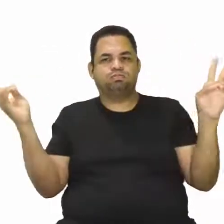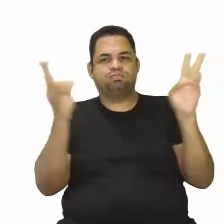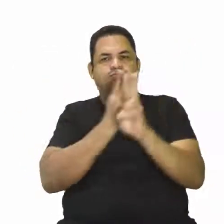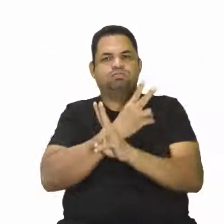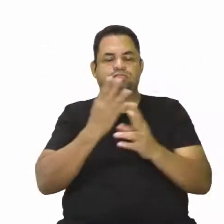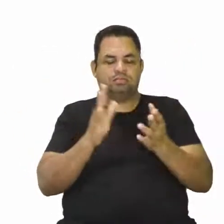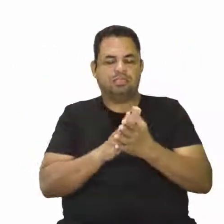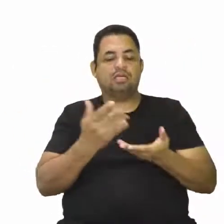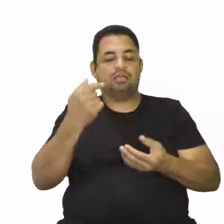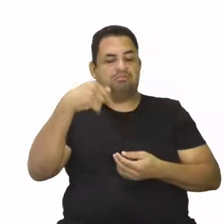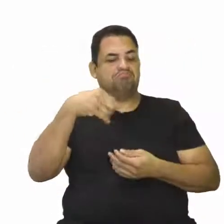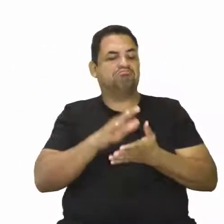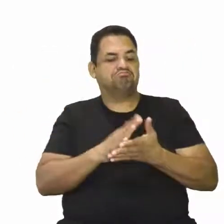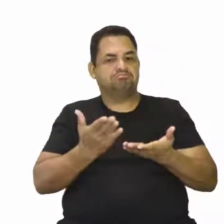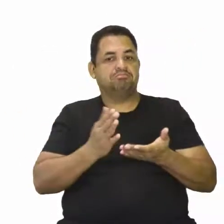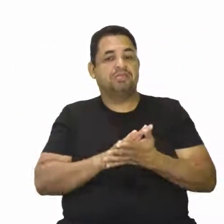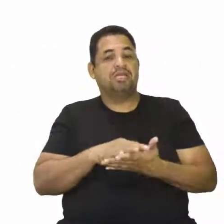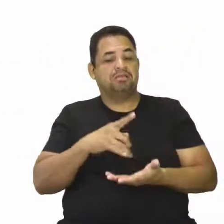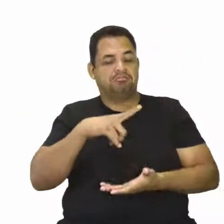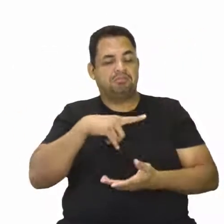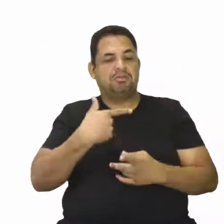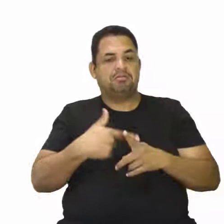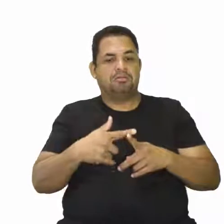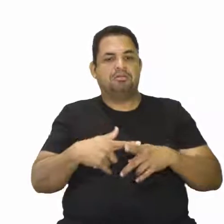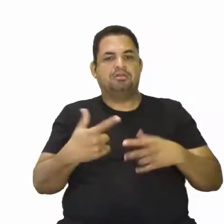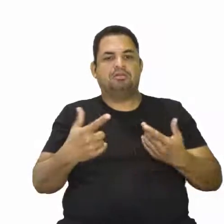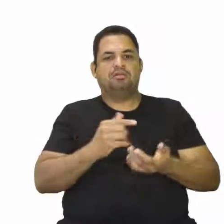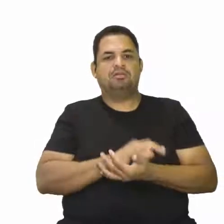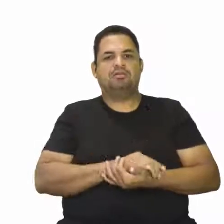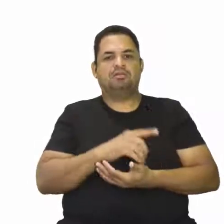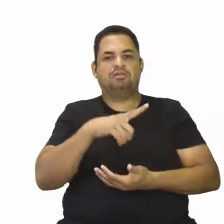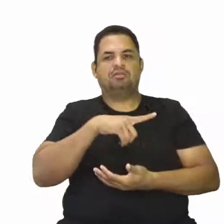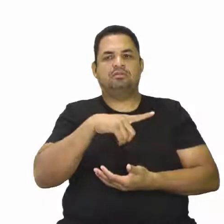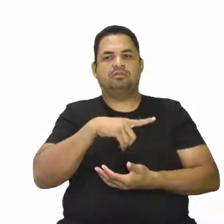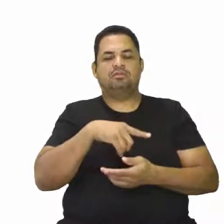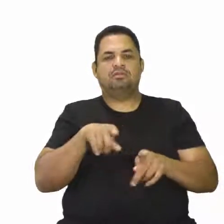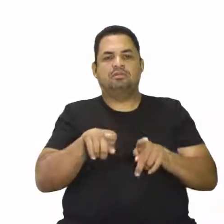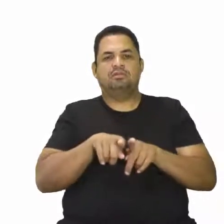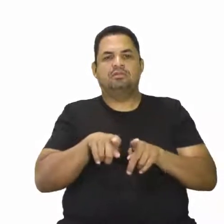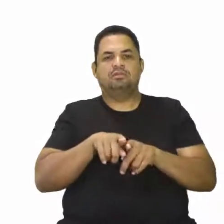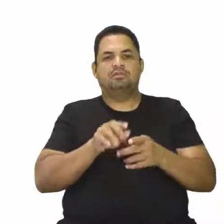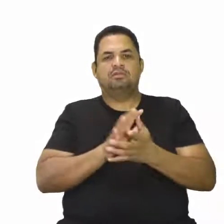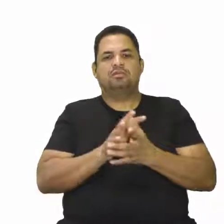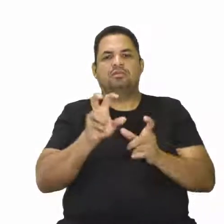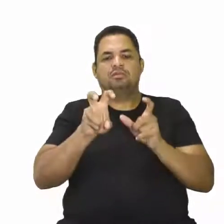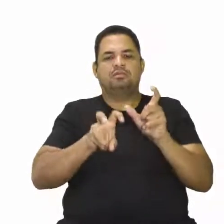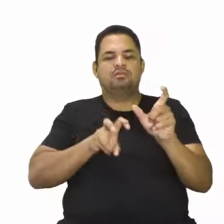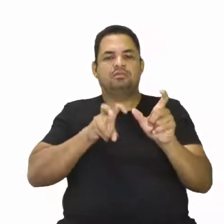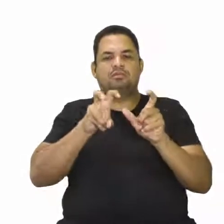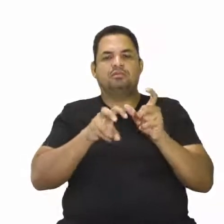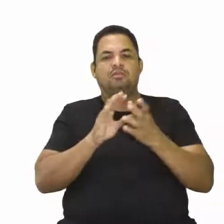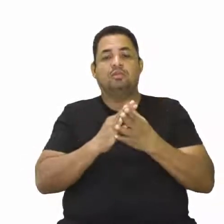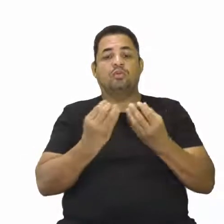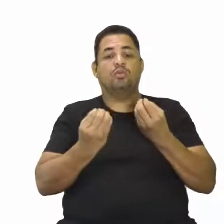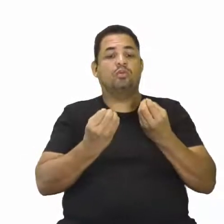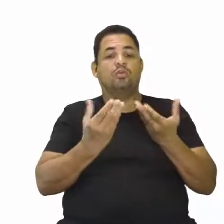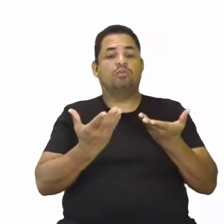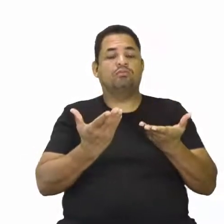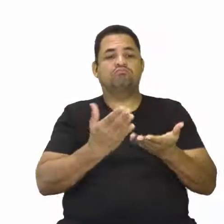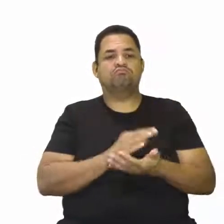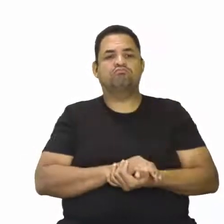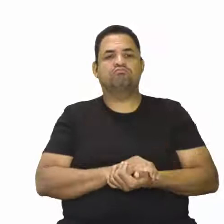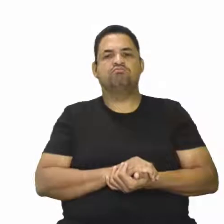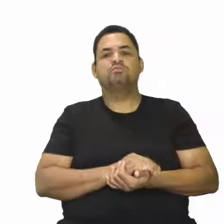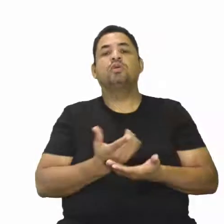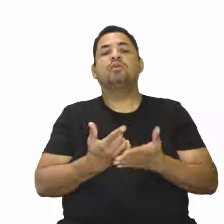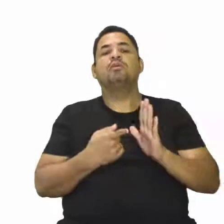dias por aqui está terrível, meu povo. Nós temos também o advérbio de modo. O